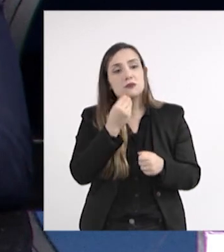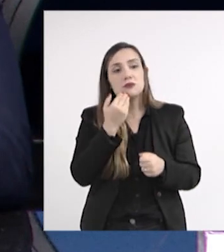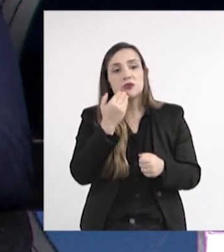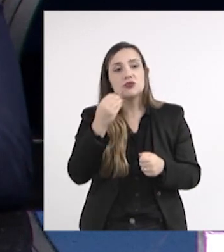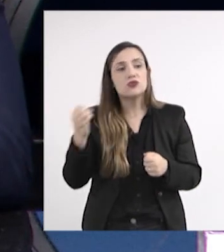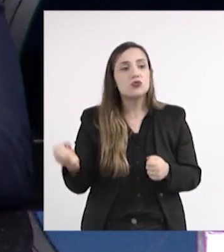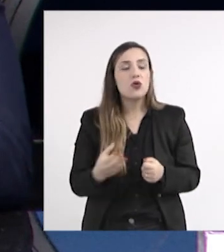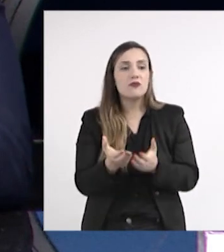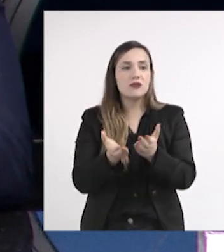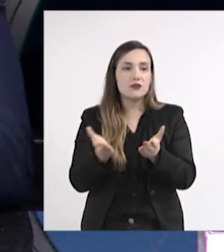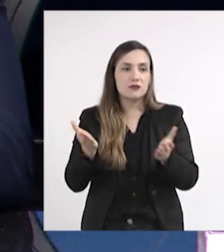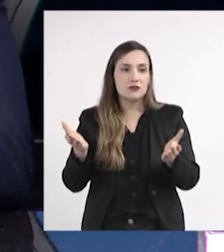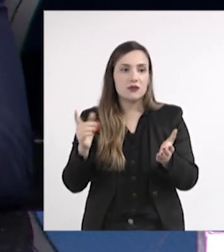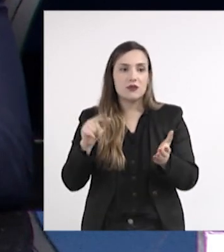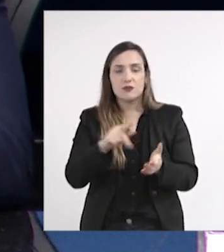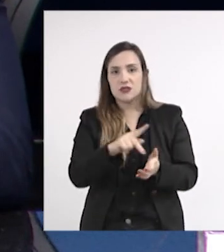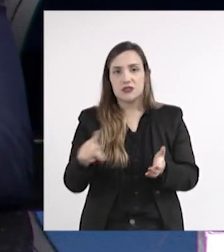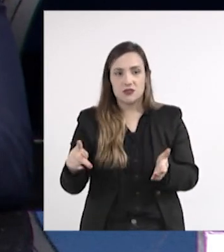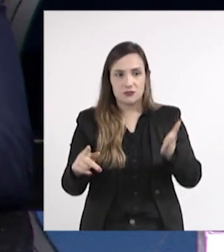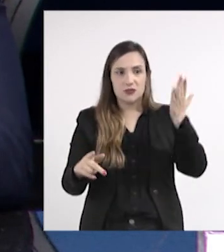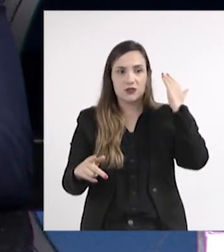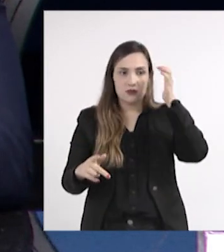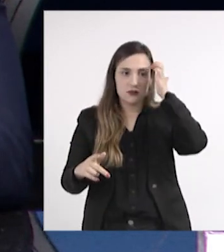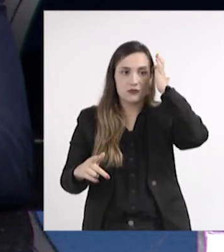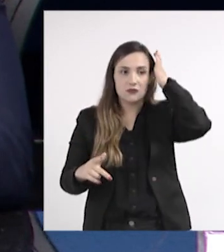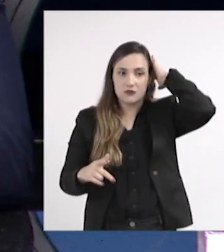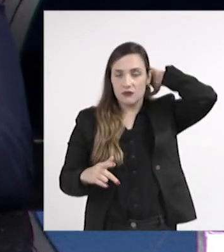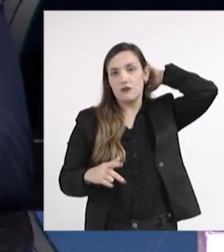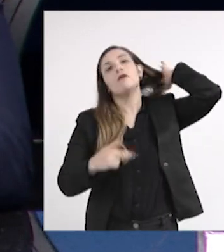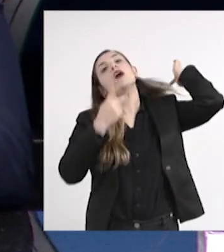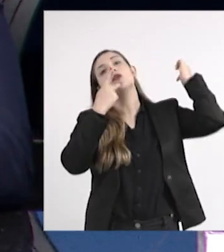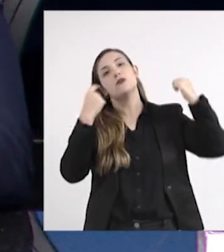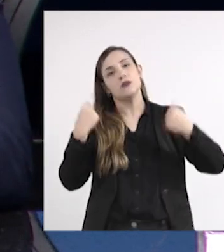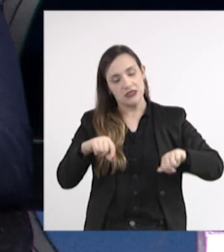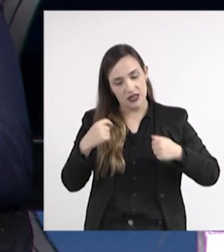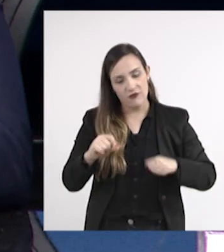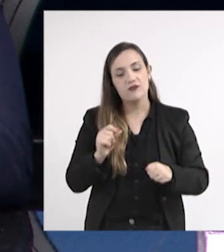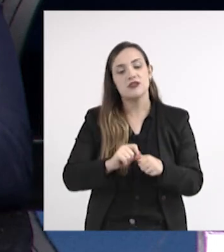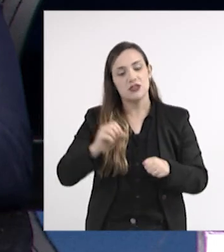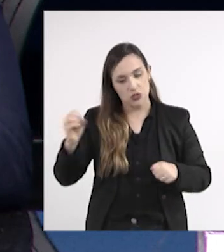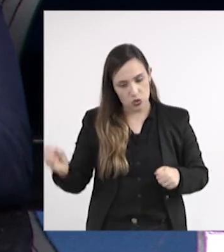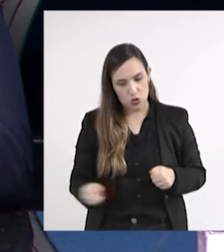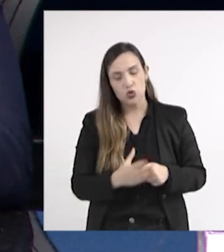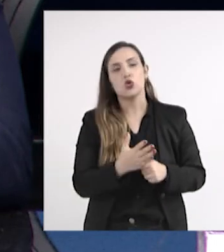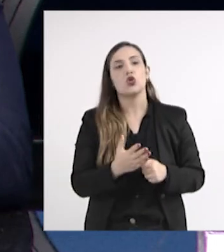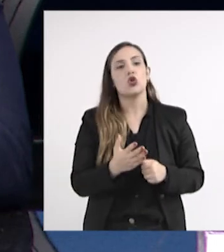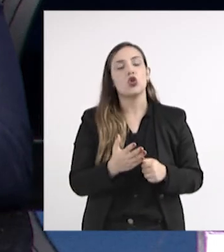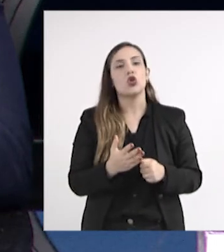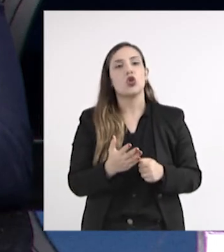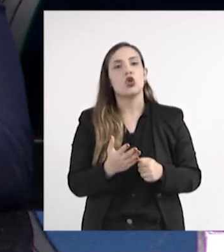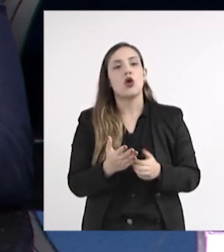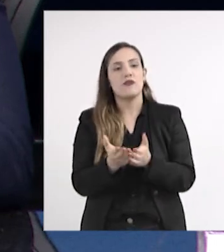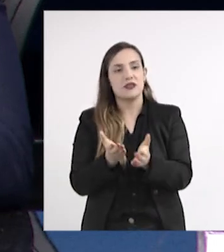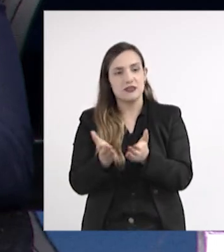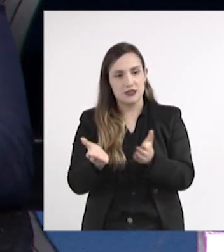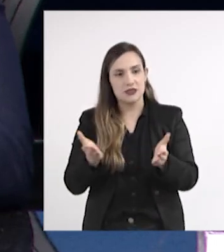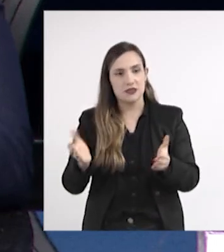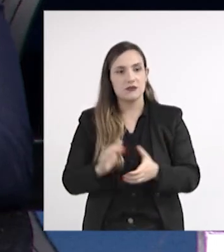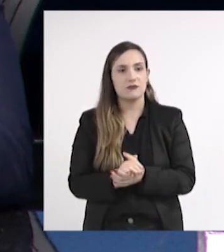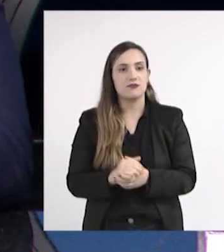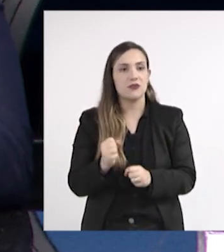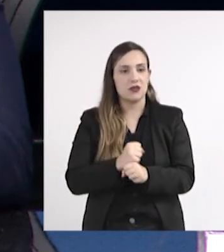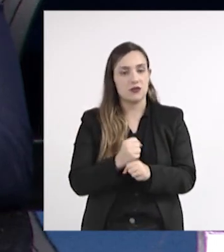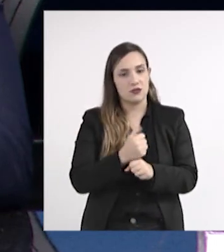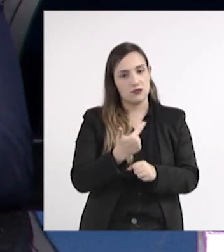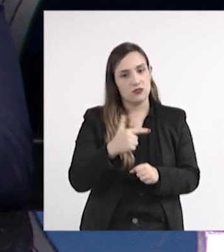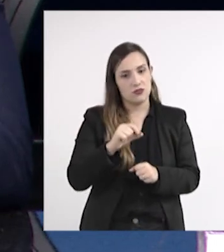pelo então Presidente da República, que assim decretou a qualificação do empreendimento no ano de 2020. Em